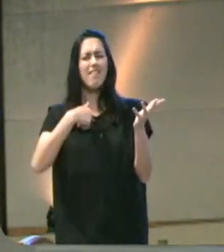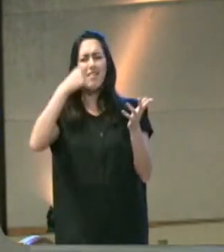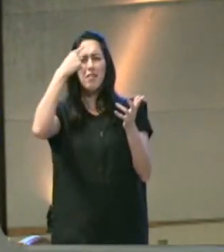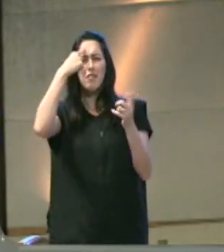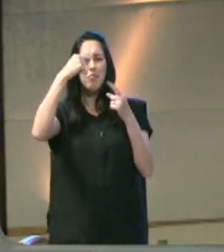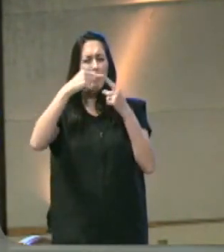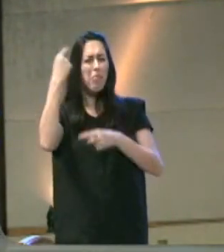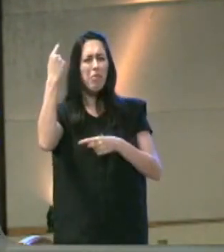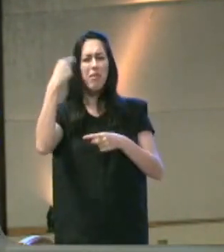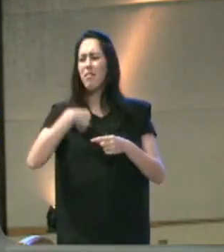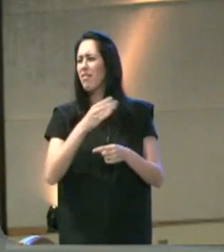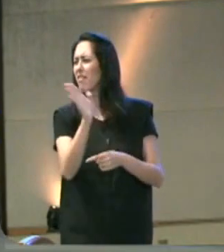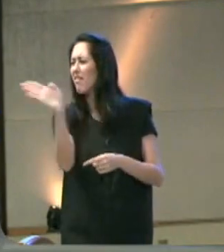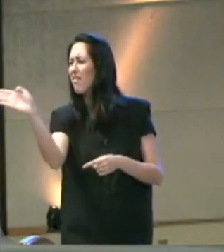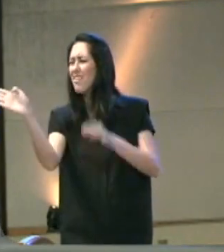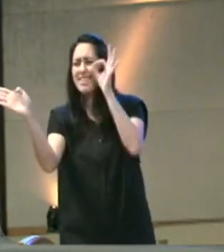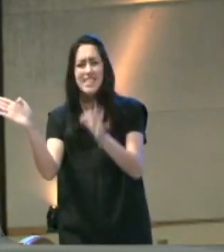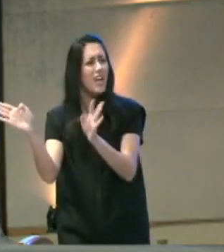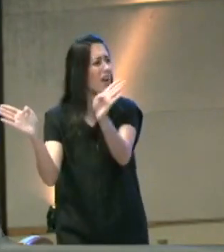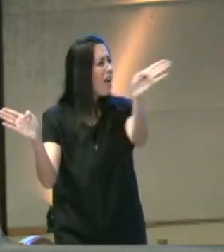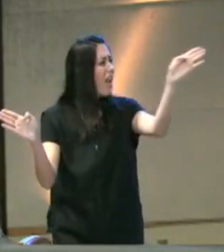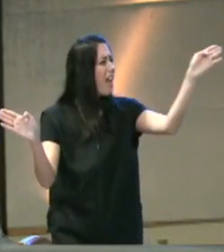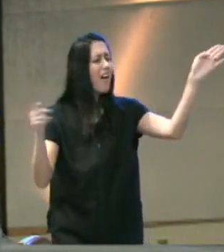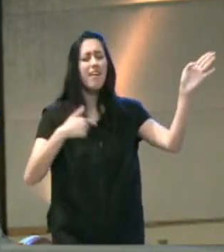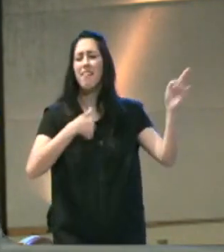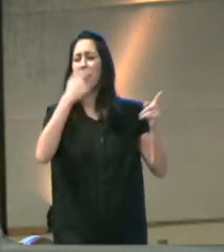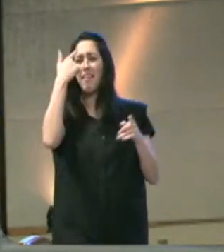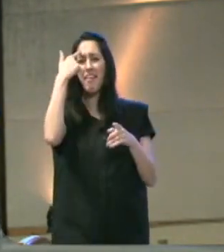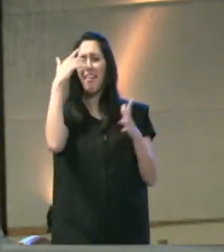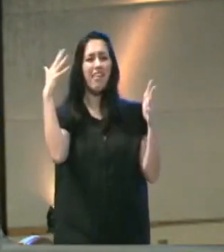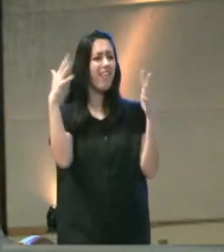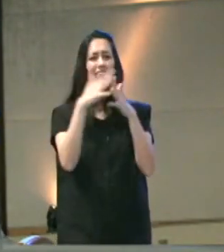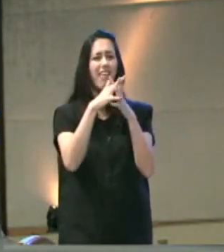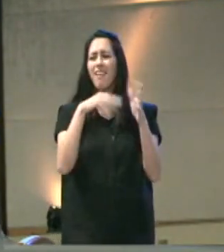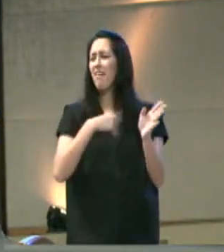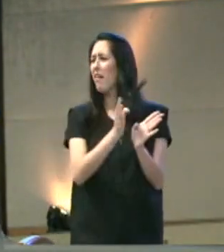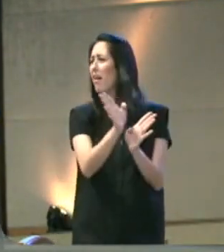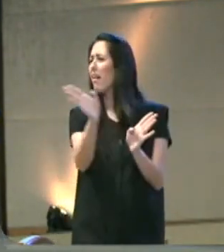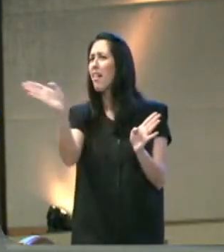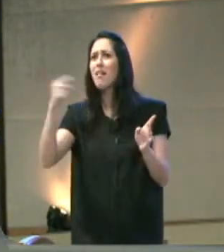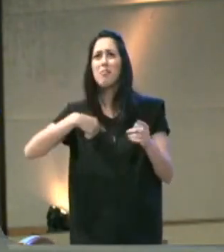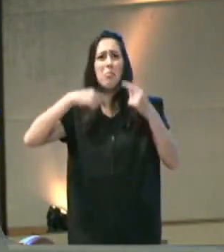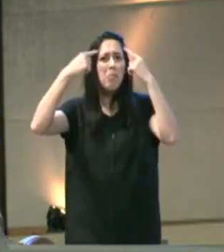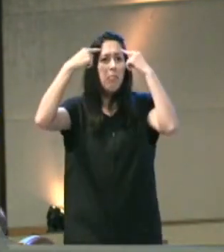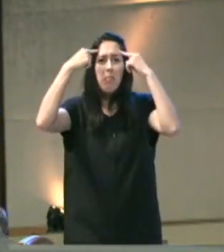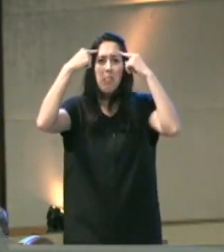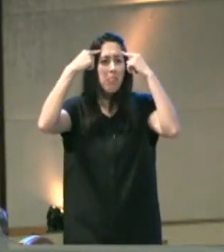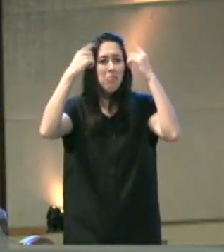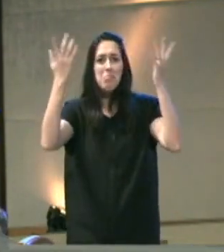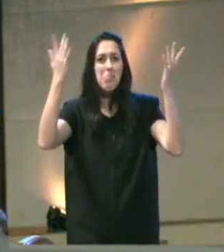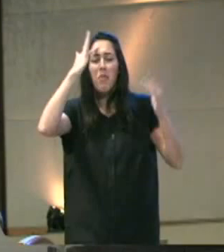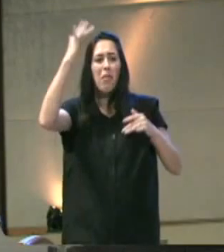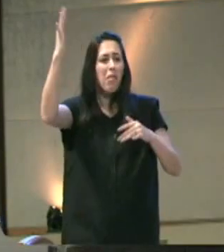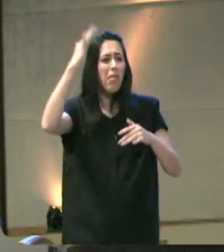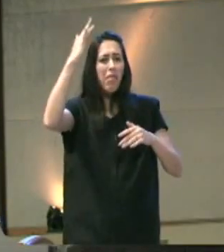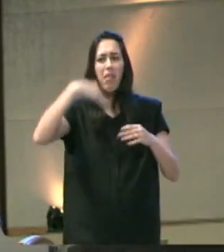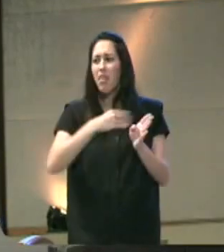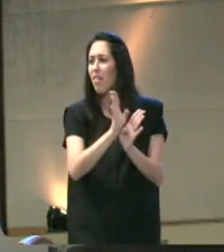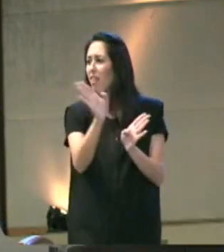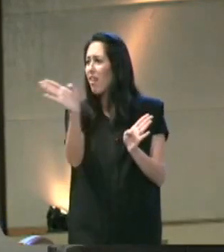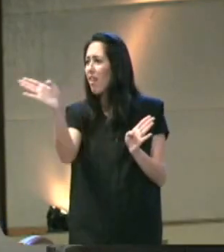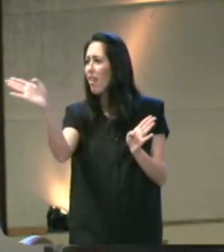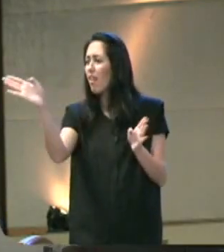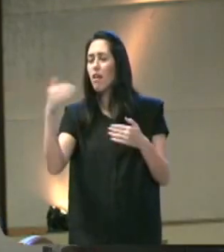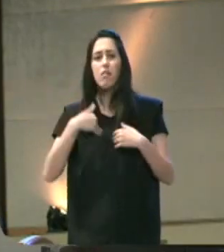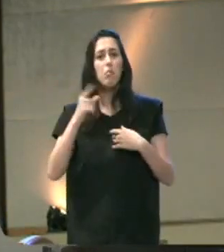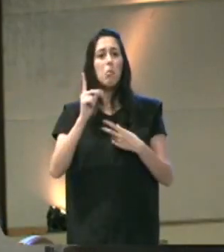fui direto pelo rumo, e dirigindo e tal, etc. E eu nem me percebi que estava no caminho errado.